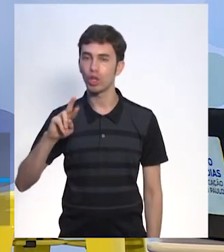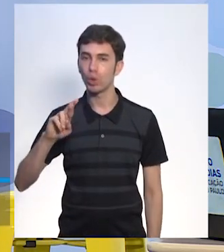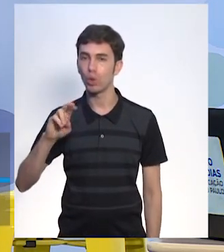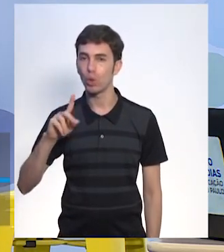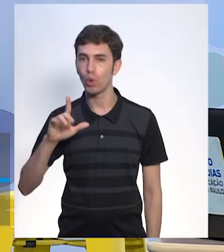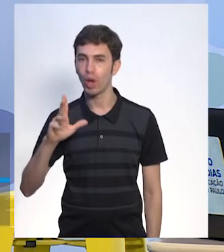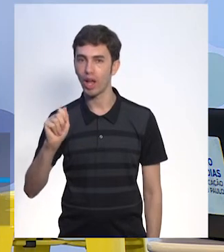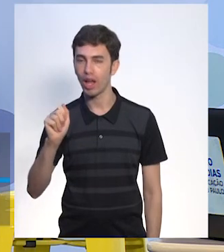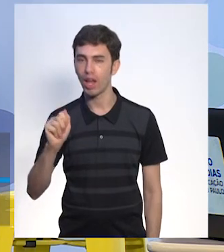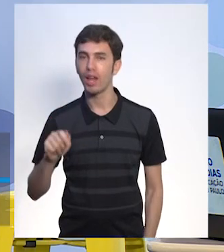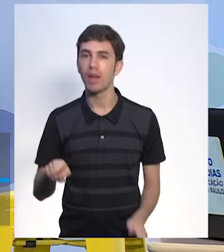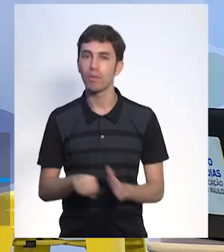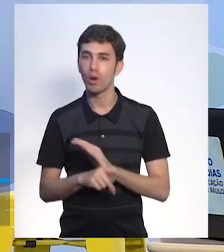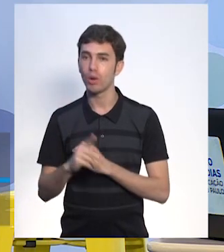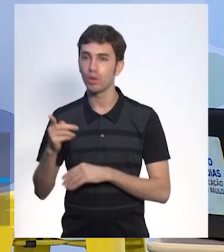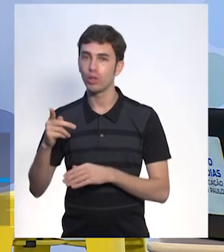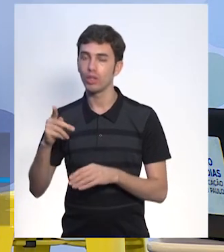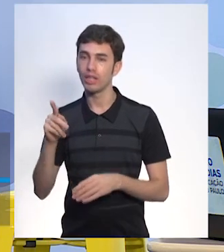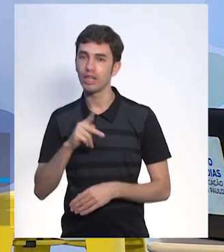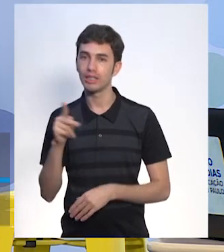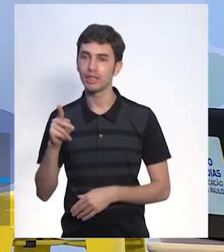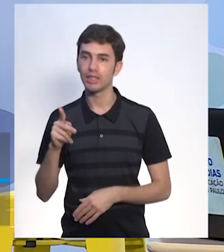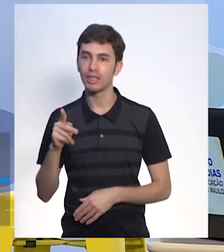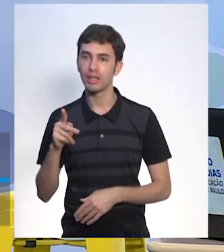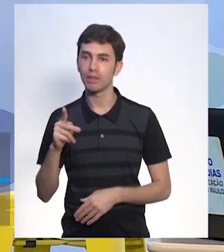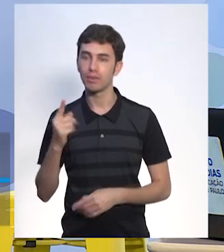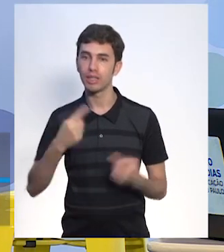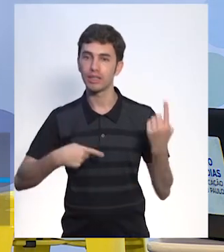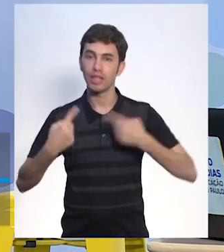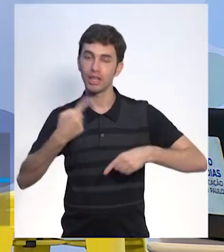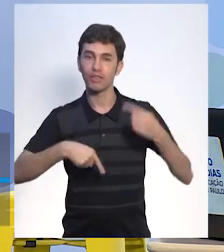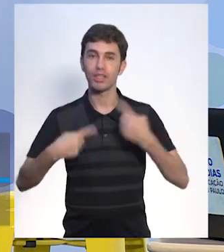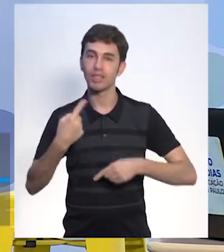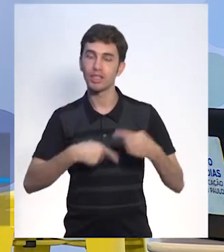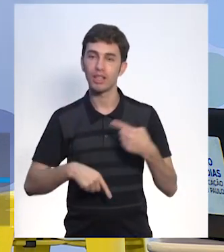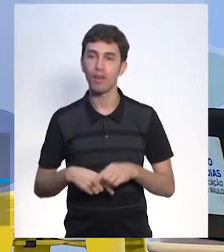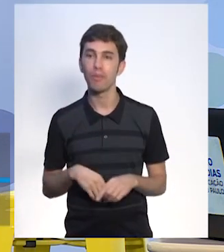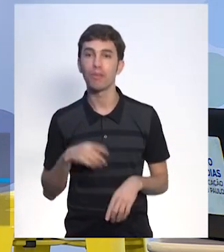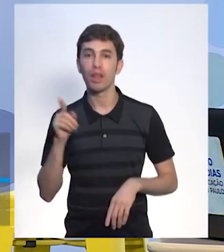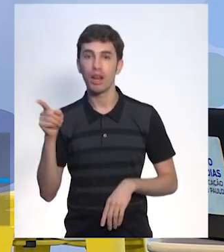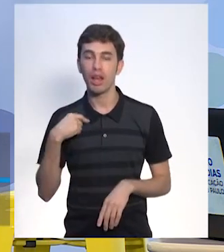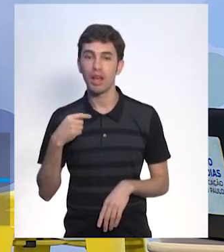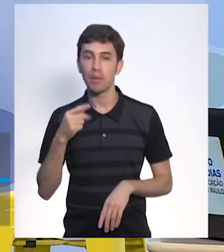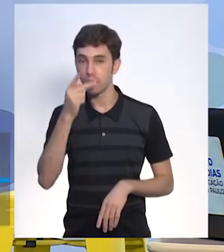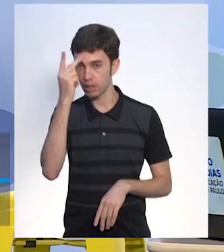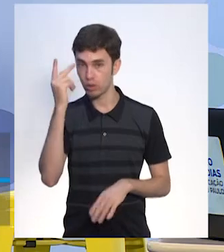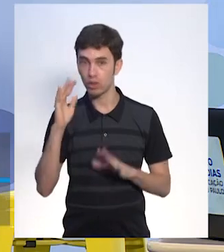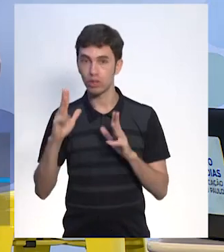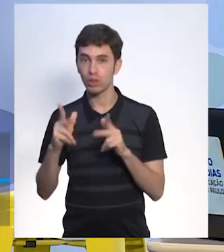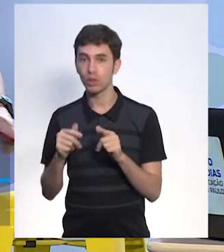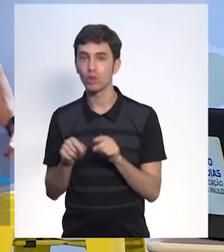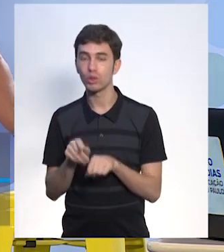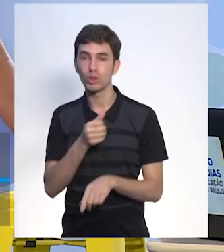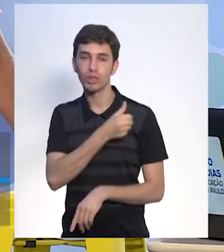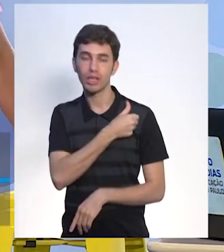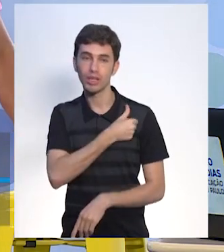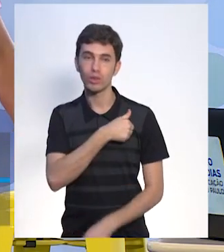Venceslau, diretoria de ensino lá de Santo Anastácio, professora Fabiana Baruta, com os alunos lá do 6º A e